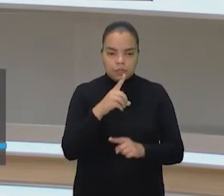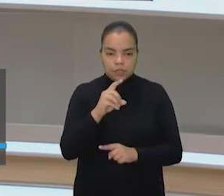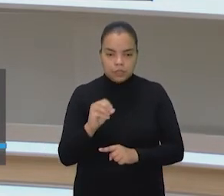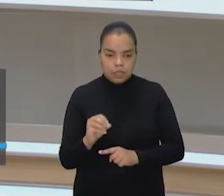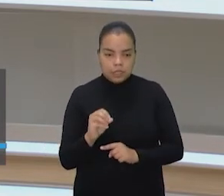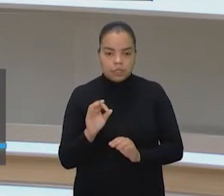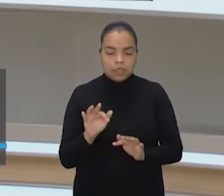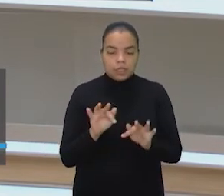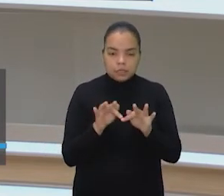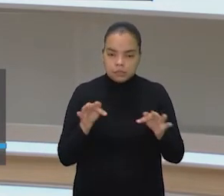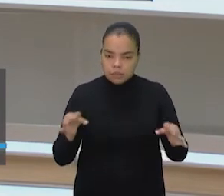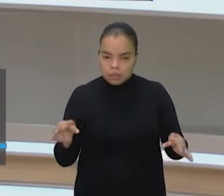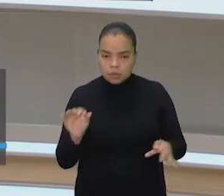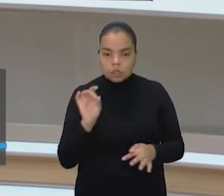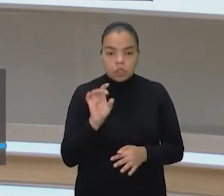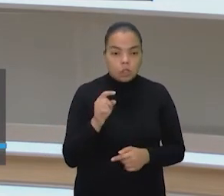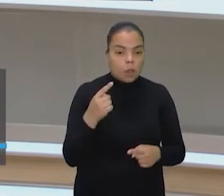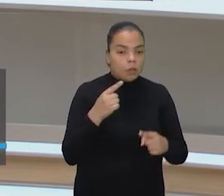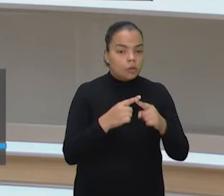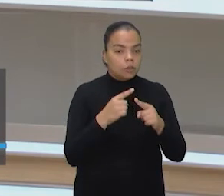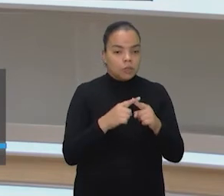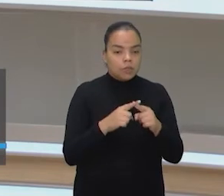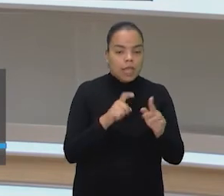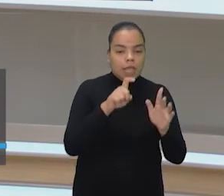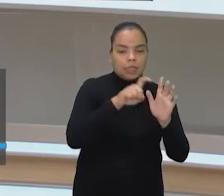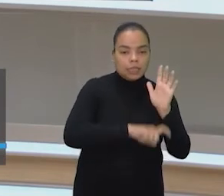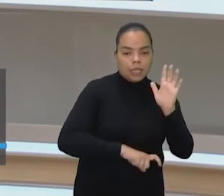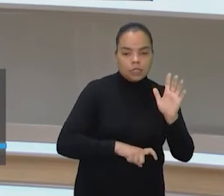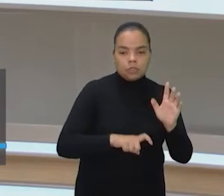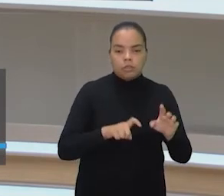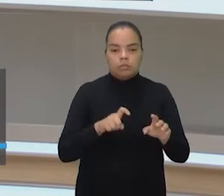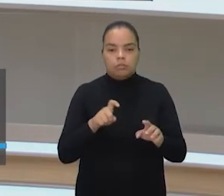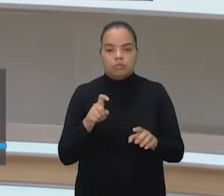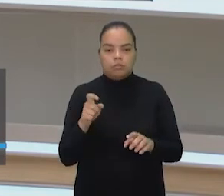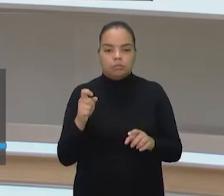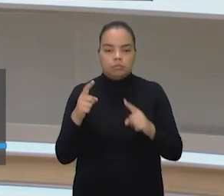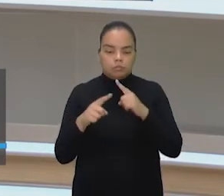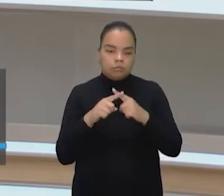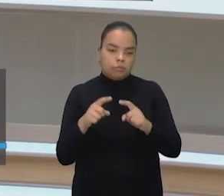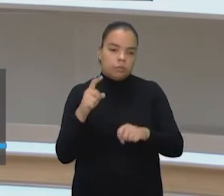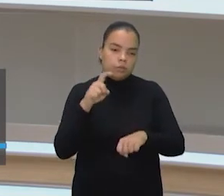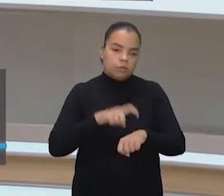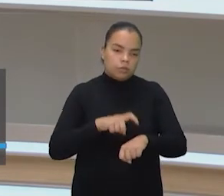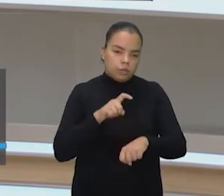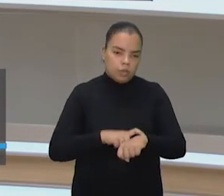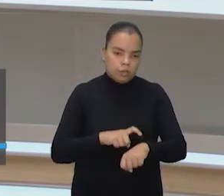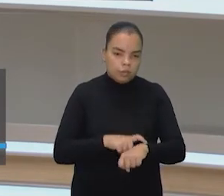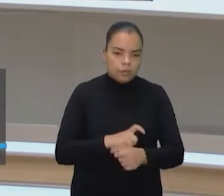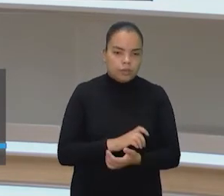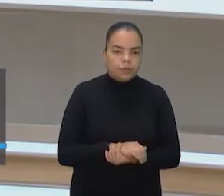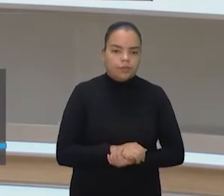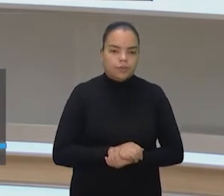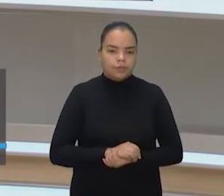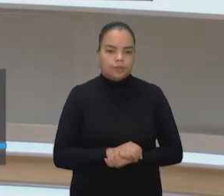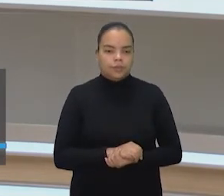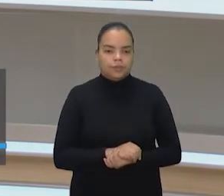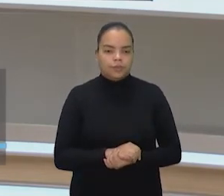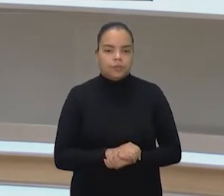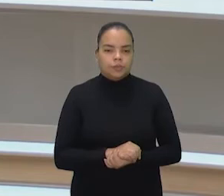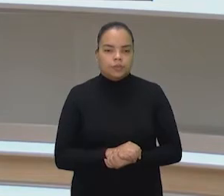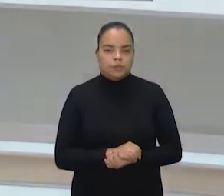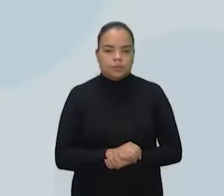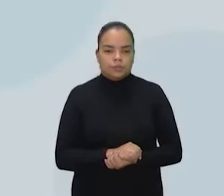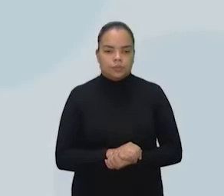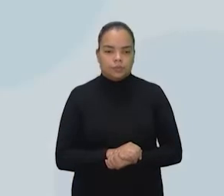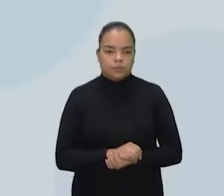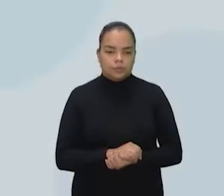simples, basta multiplicar a taxa pelo tempo, tá certo? E aí você faz essa fórmula aqui. Então, olha lá, ó,